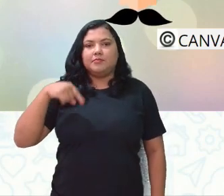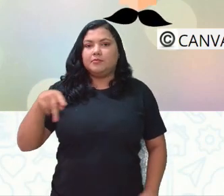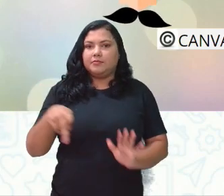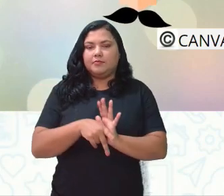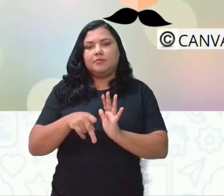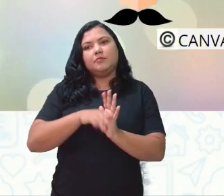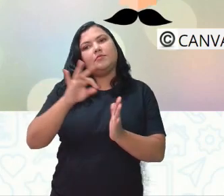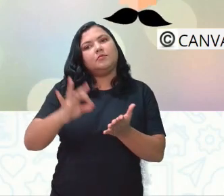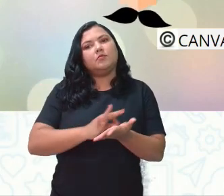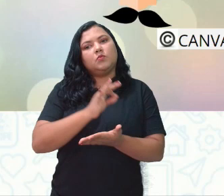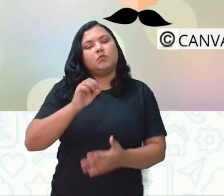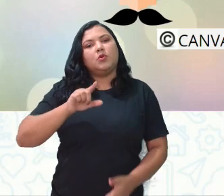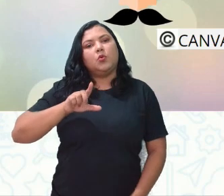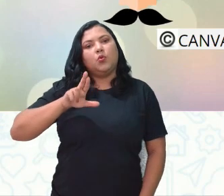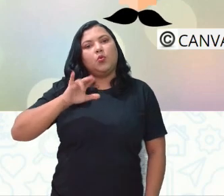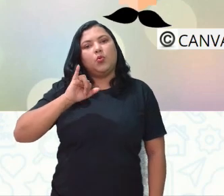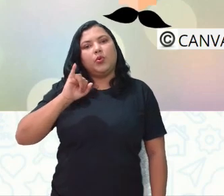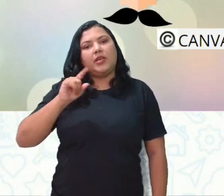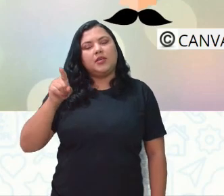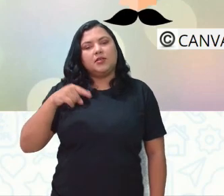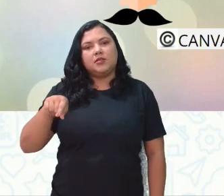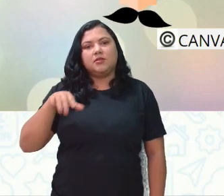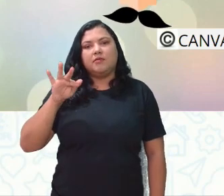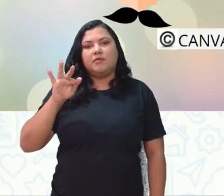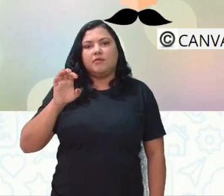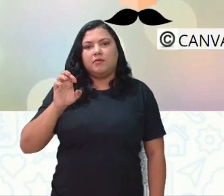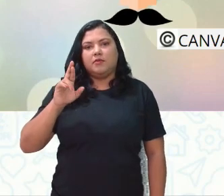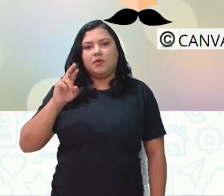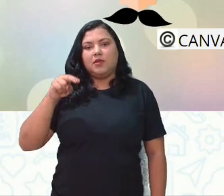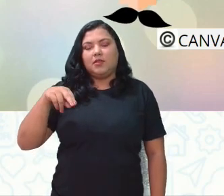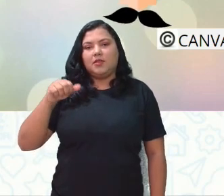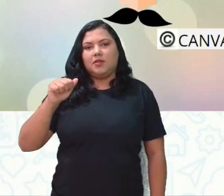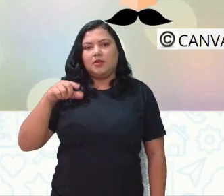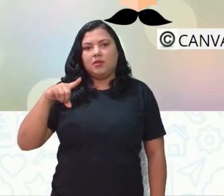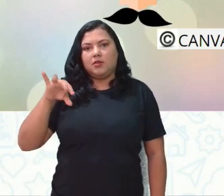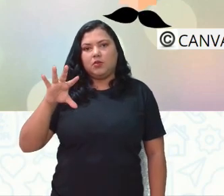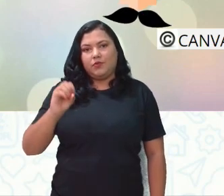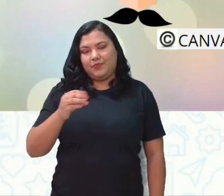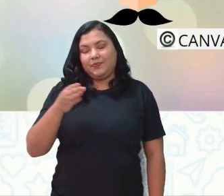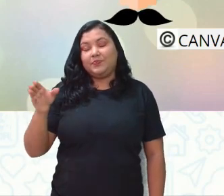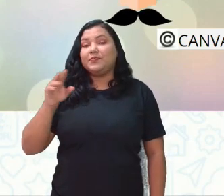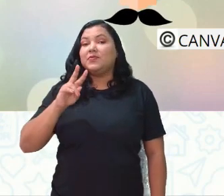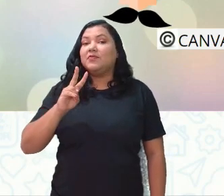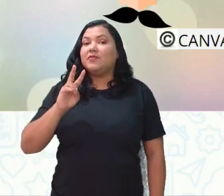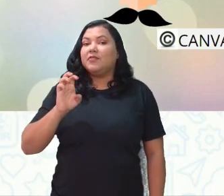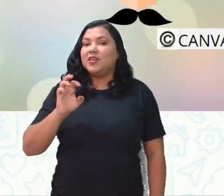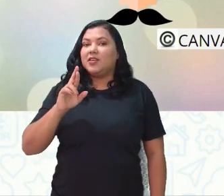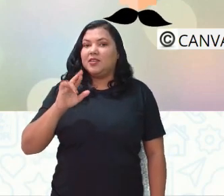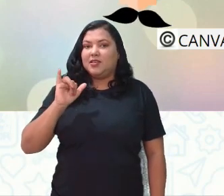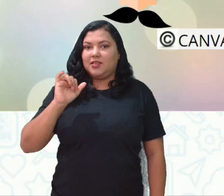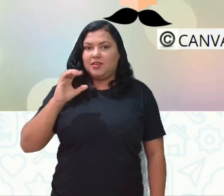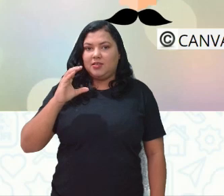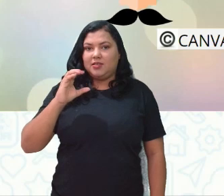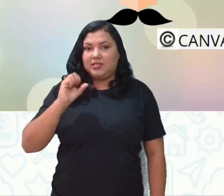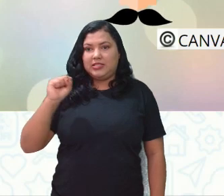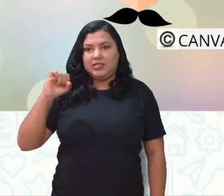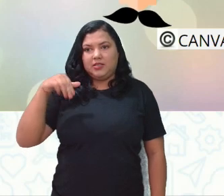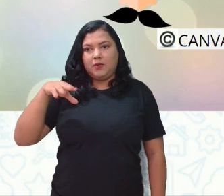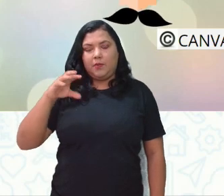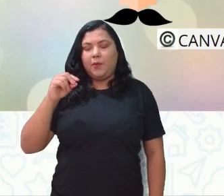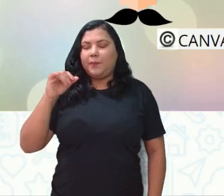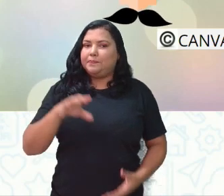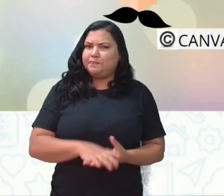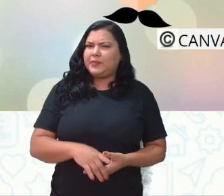tá? Era um dentista respeitadíssimo. Com seus 40 e poucos anos, uma filha